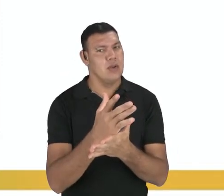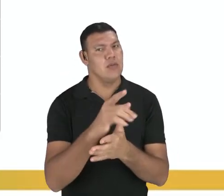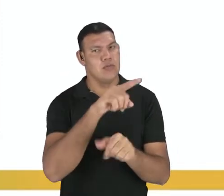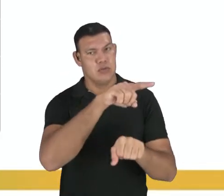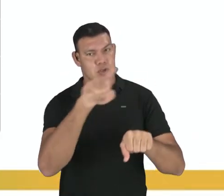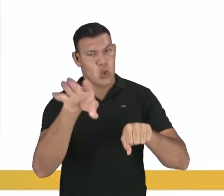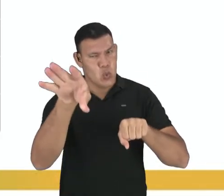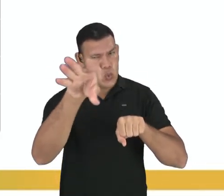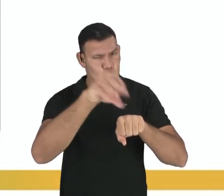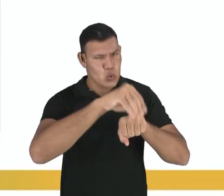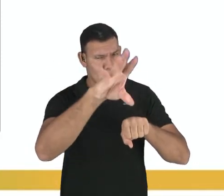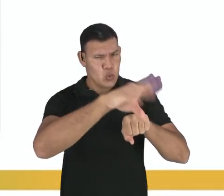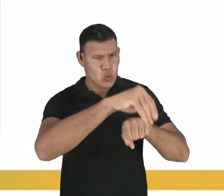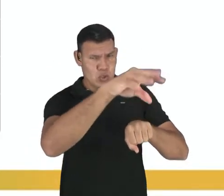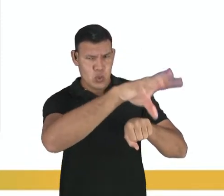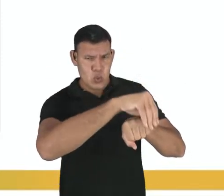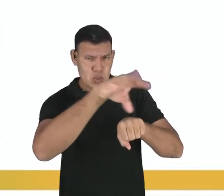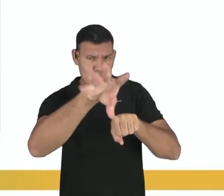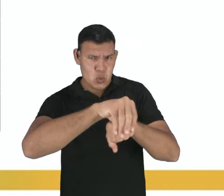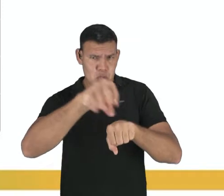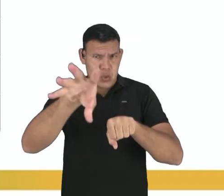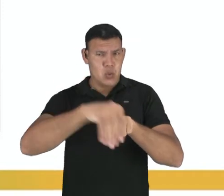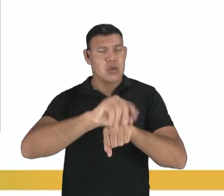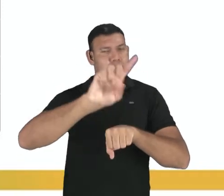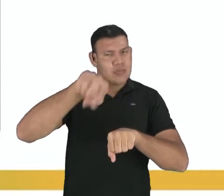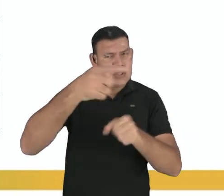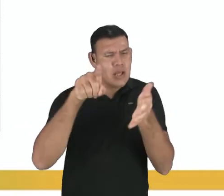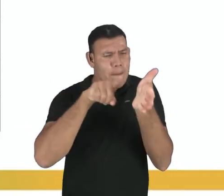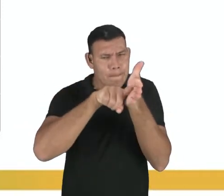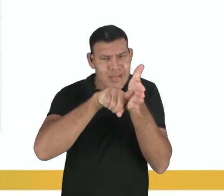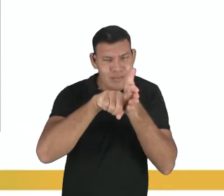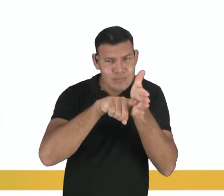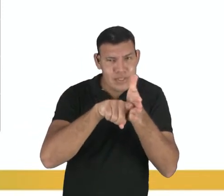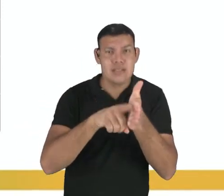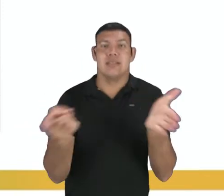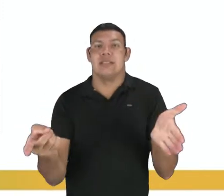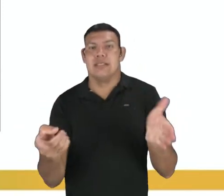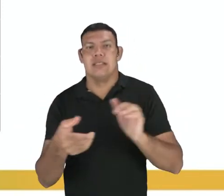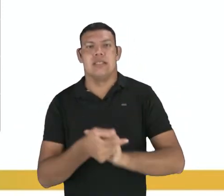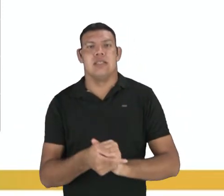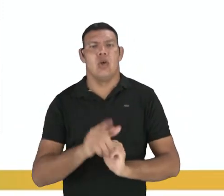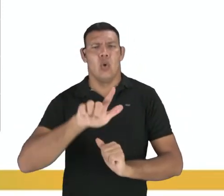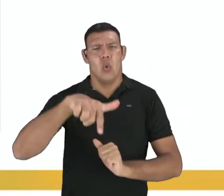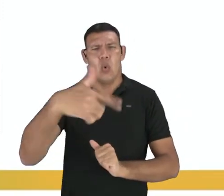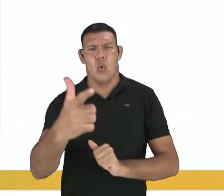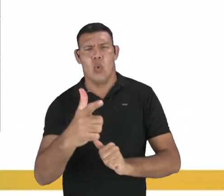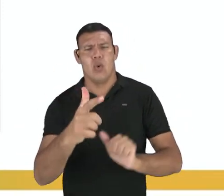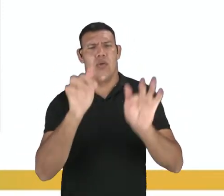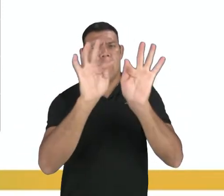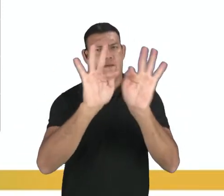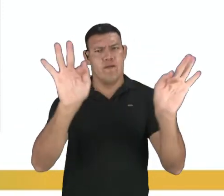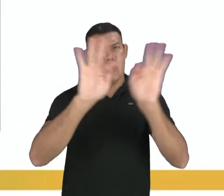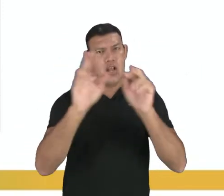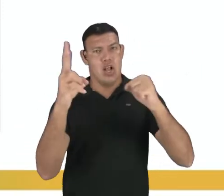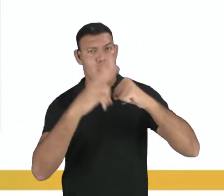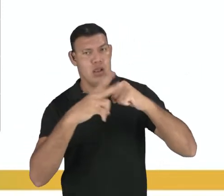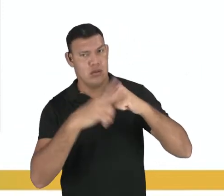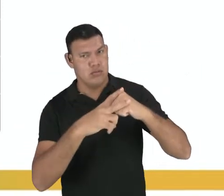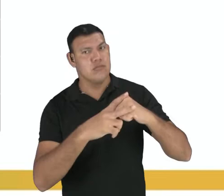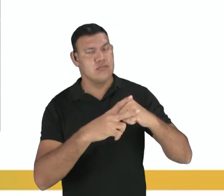memorizar desde já, esses. Depois, gente, pesquisem na internet outros phrasal verbs, anotem. Vocês